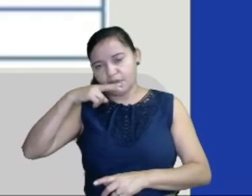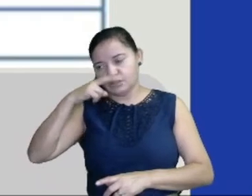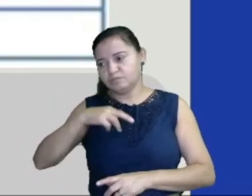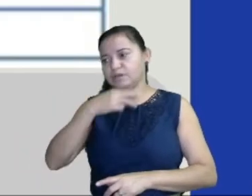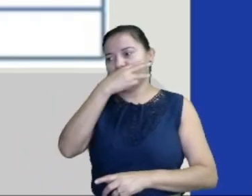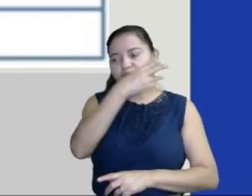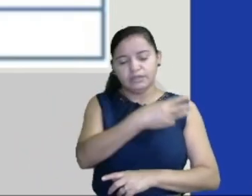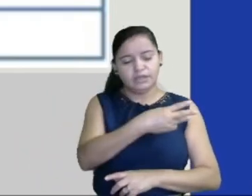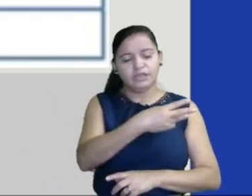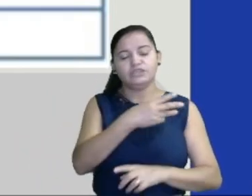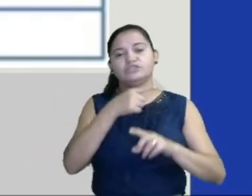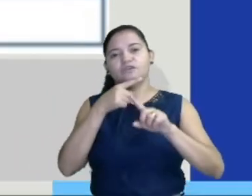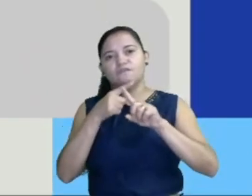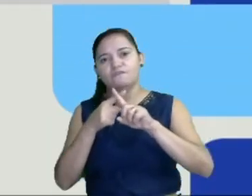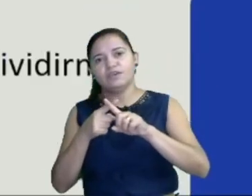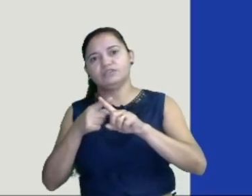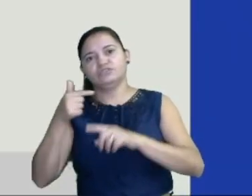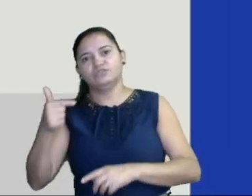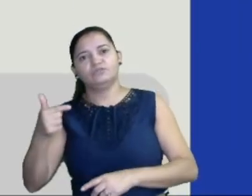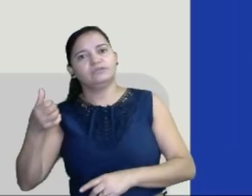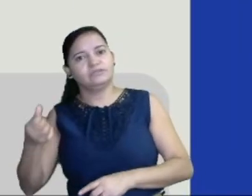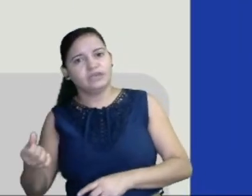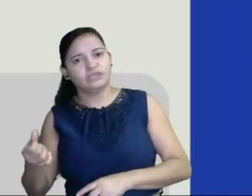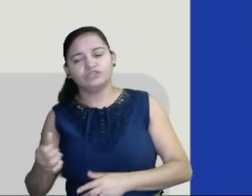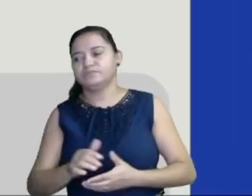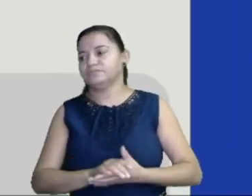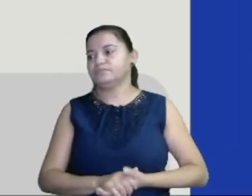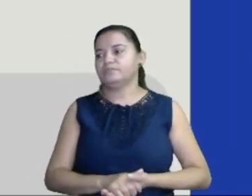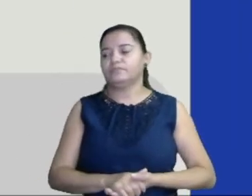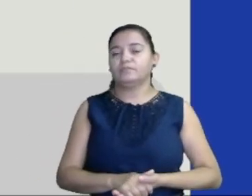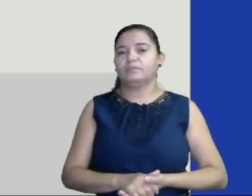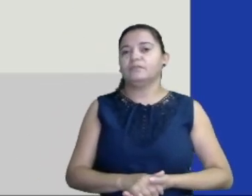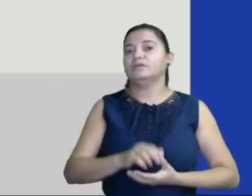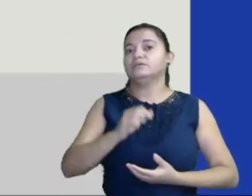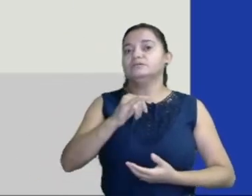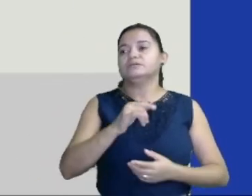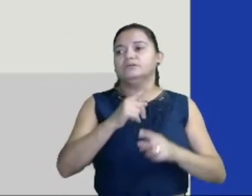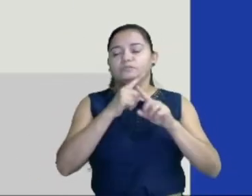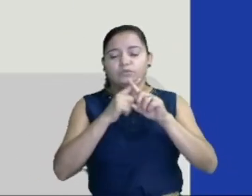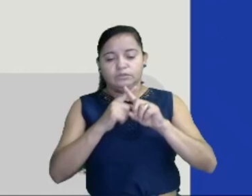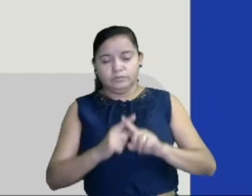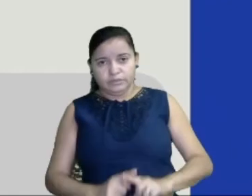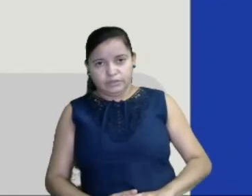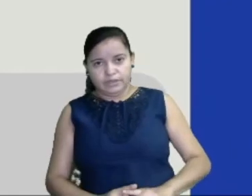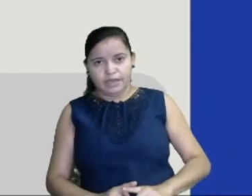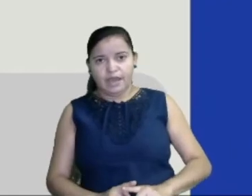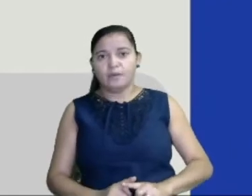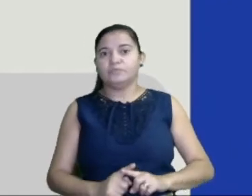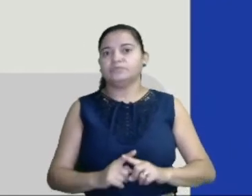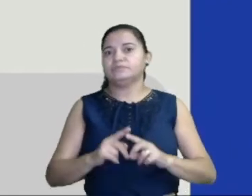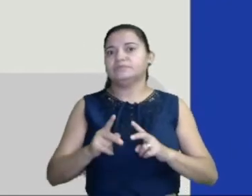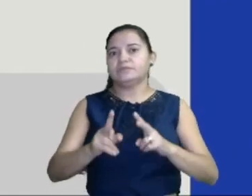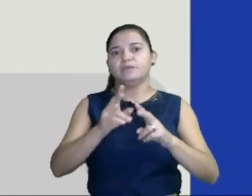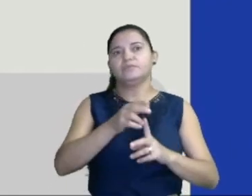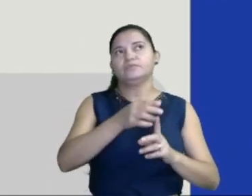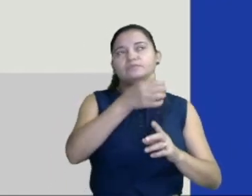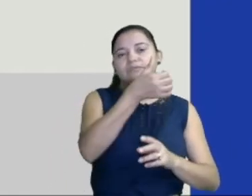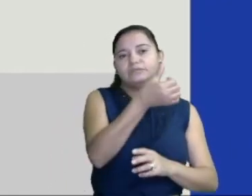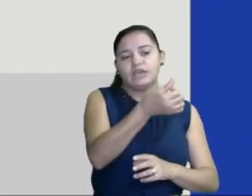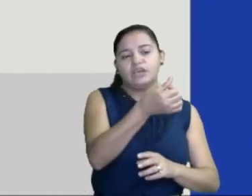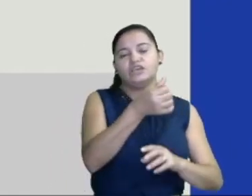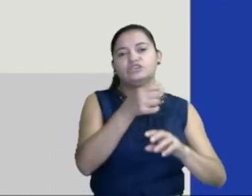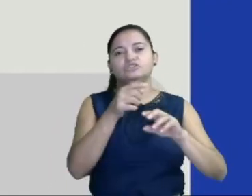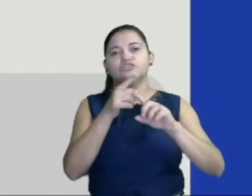três vezes 26 Beleza então a gente chegar o quê se ligarmos o dividendo 6 por 5